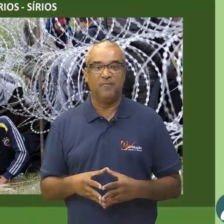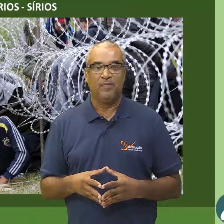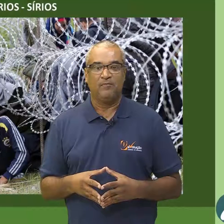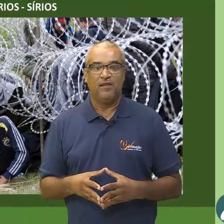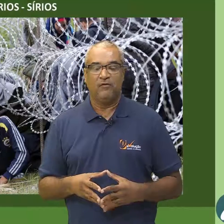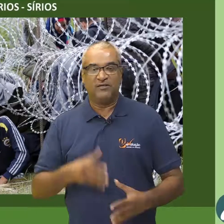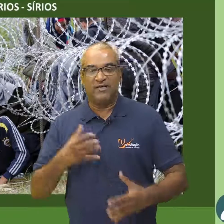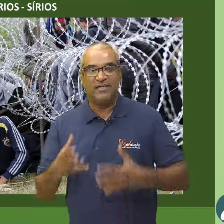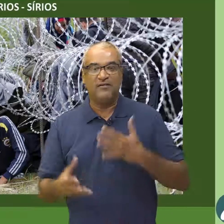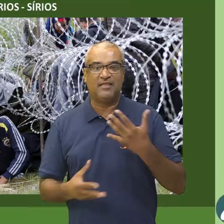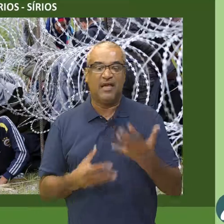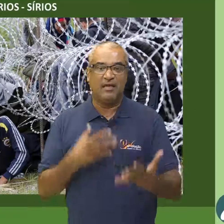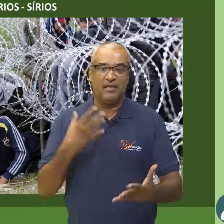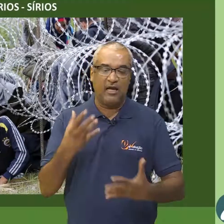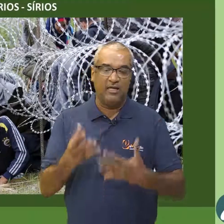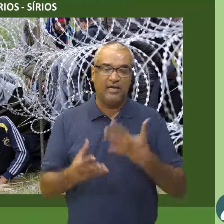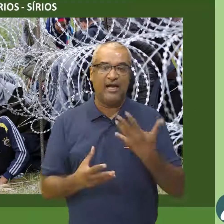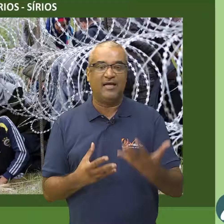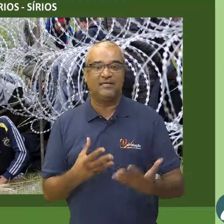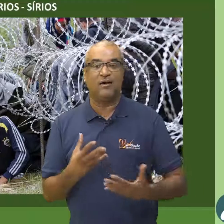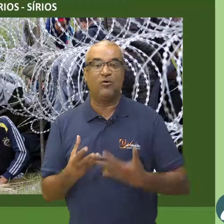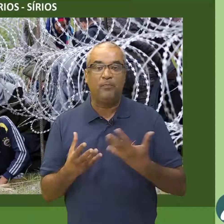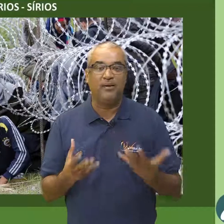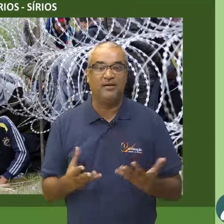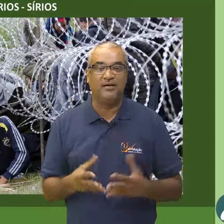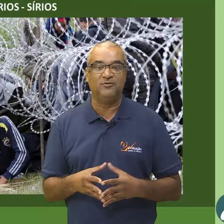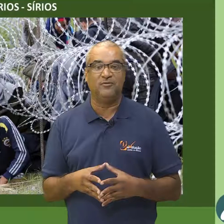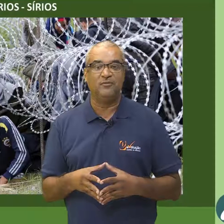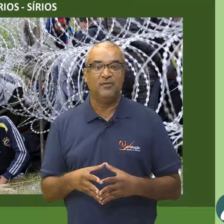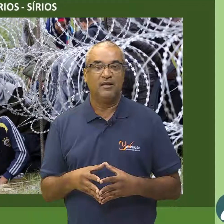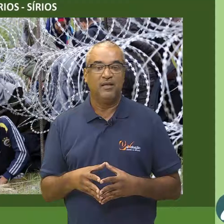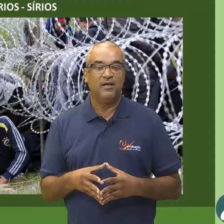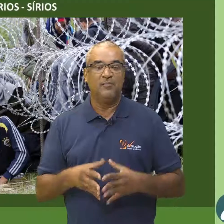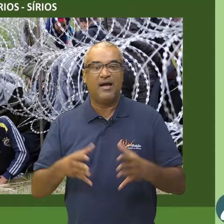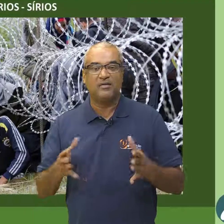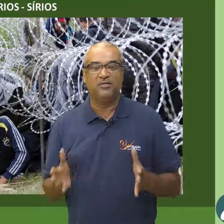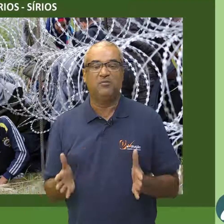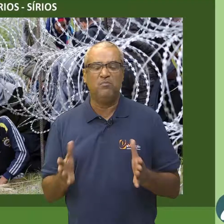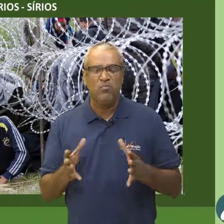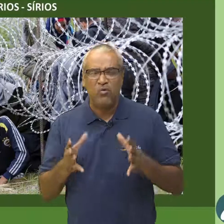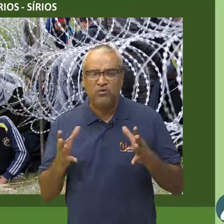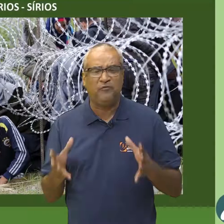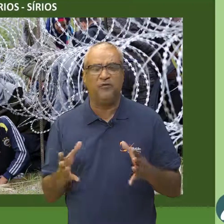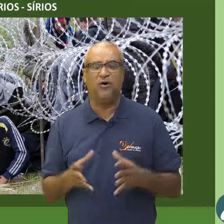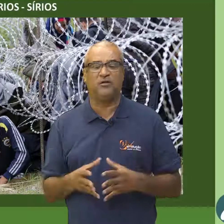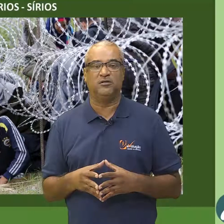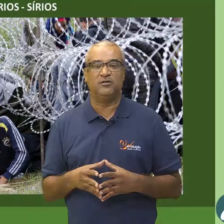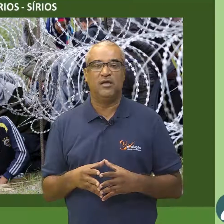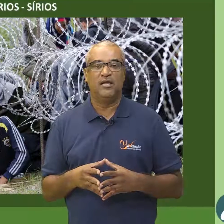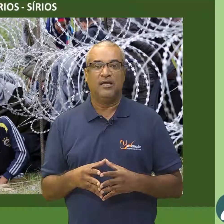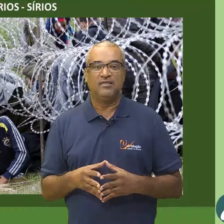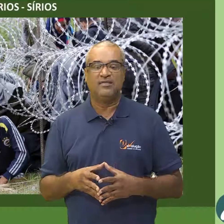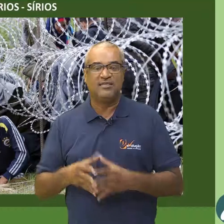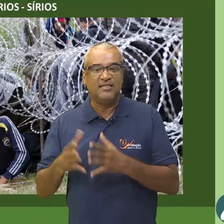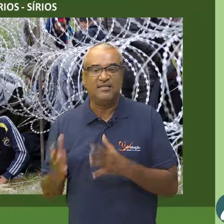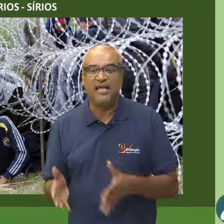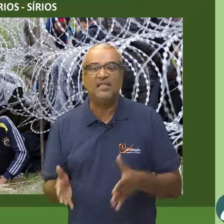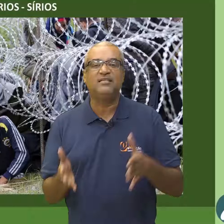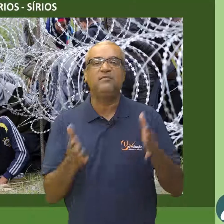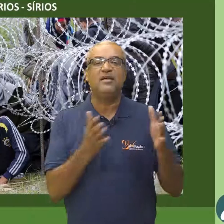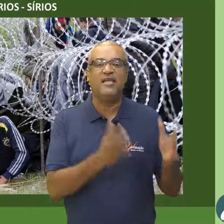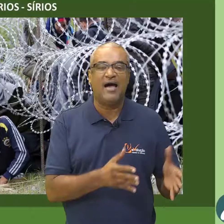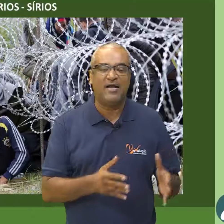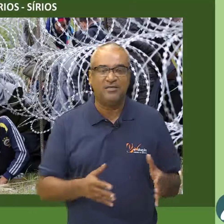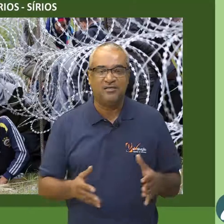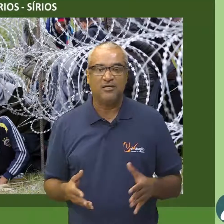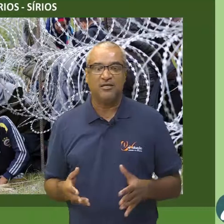paquistaneses. Vocês devem estar em casa acompanhando imagens muito fortes de centenas